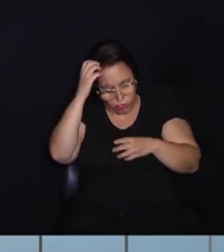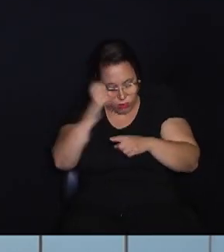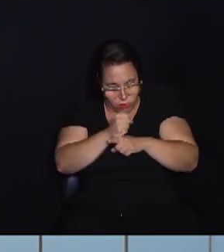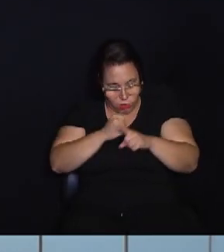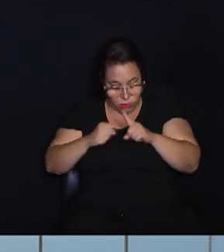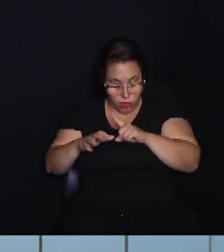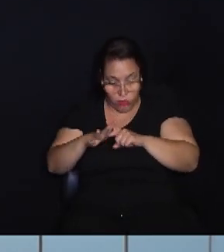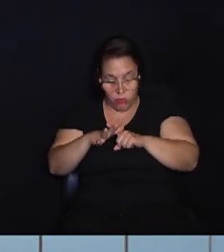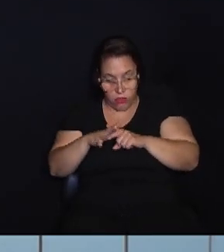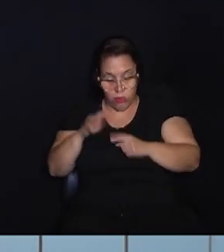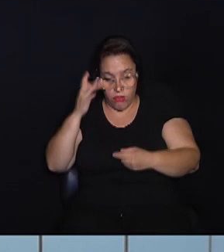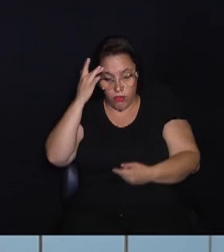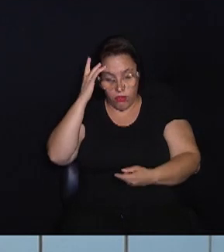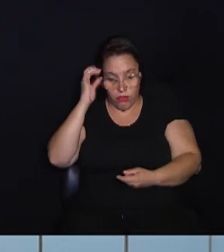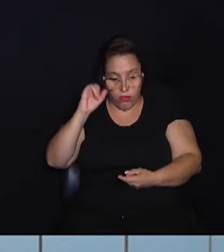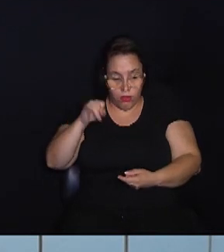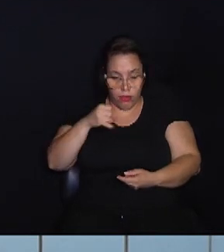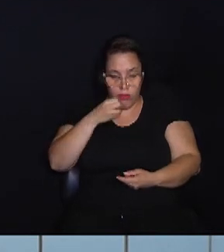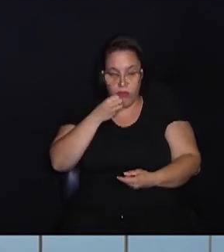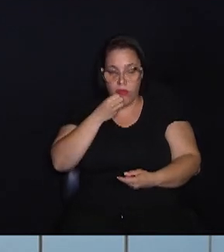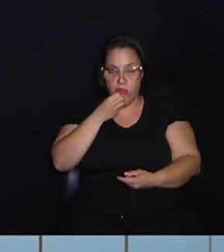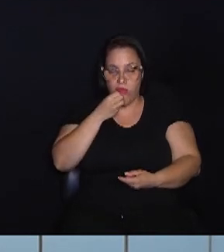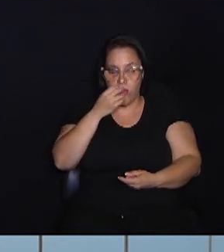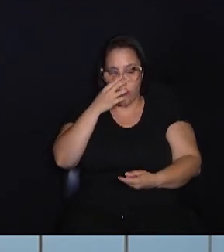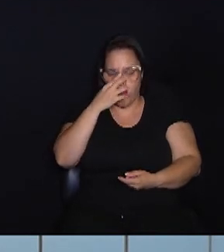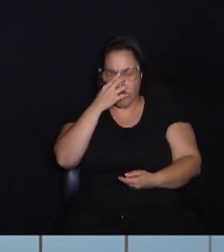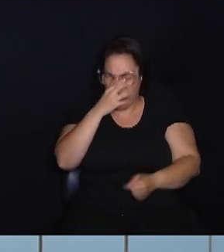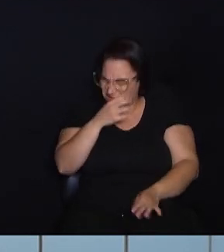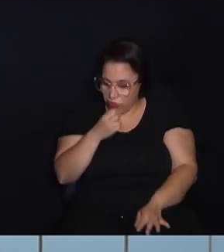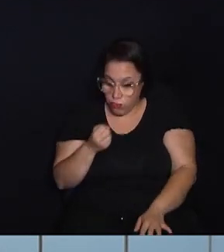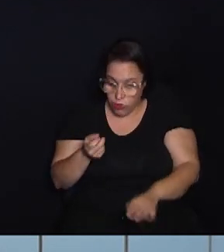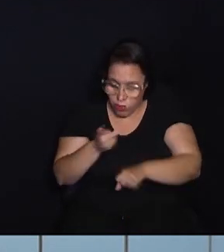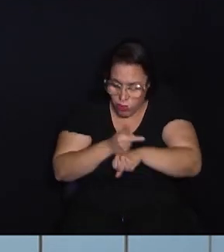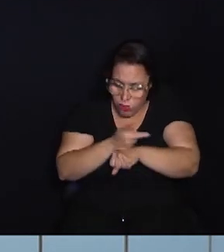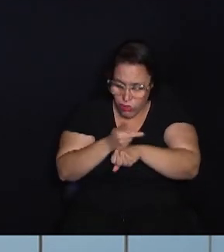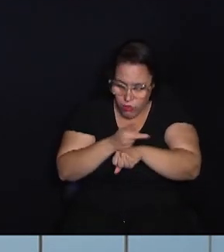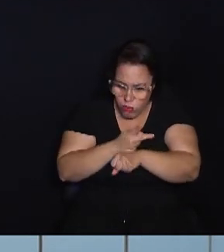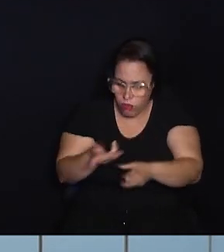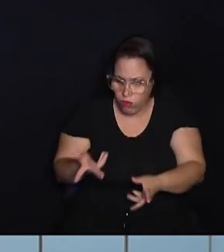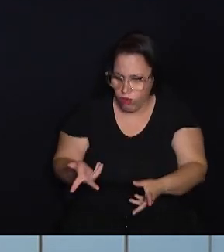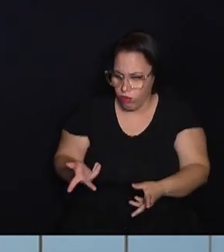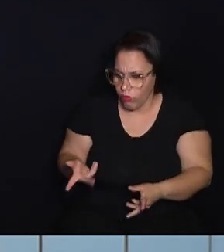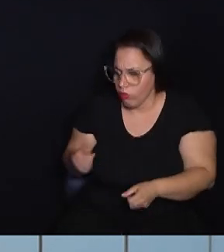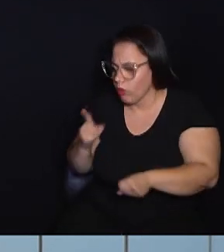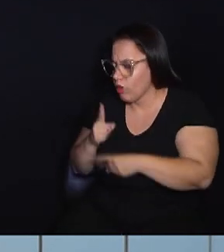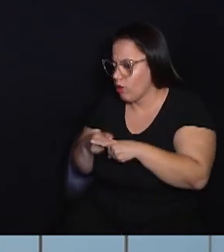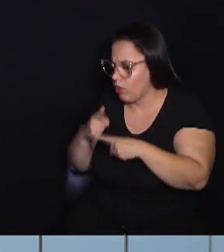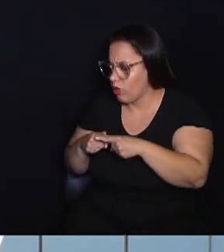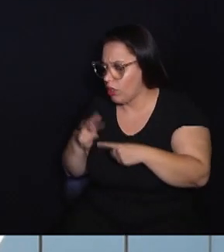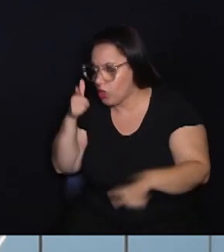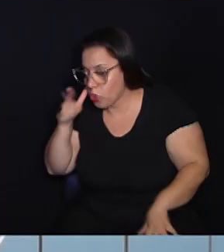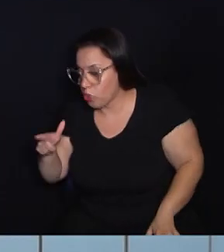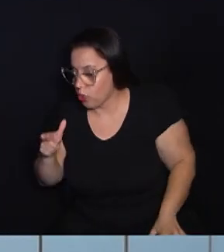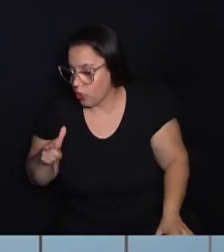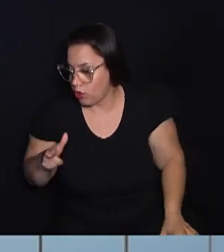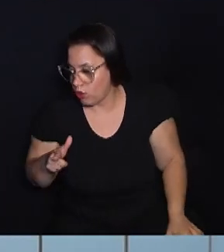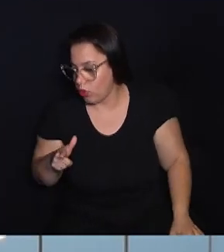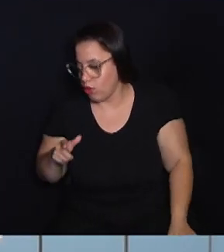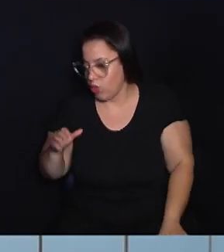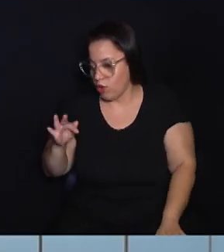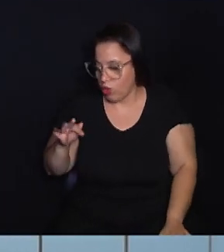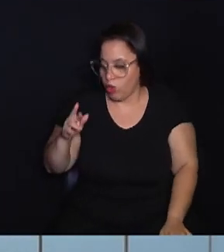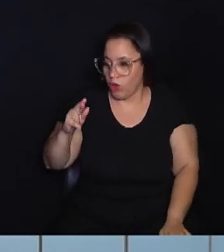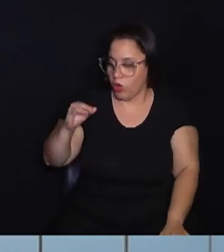sociedade. Eu acho que é uma oportunidade rica, a gente está buscando, porque a gente conseguiu através do Free Mind,